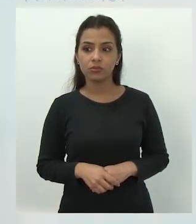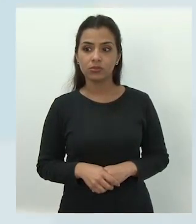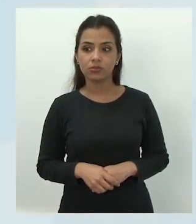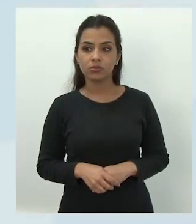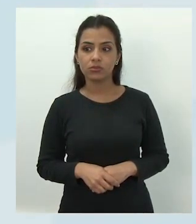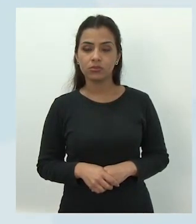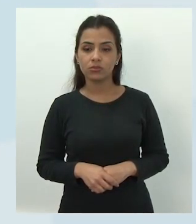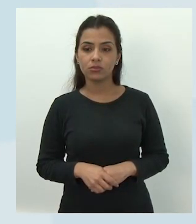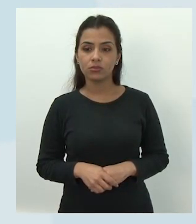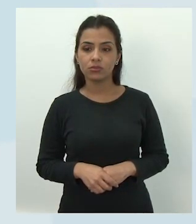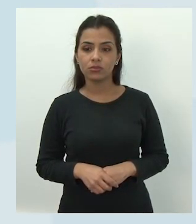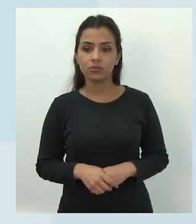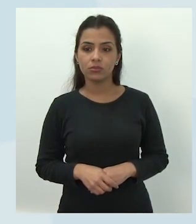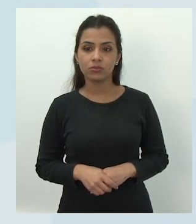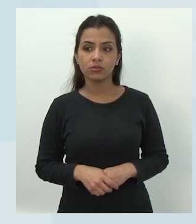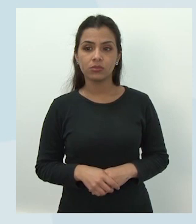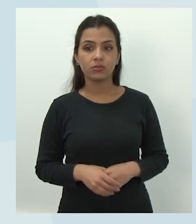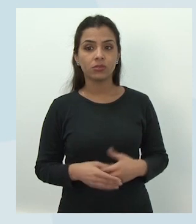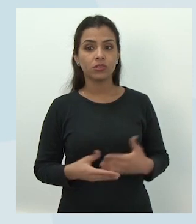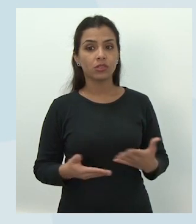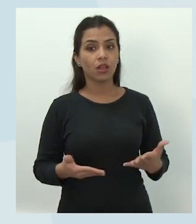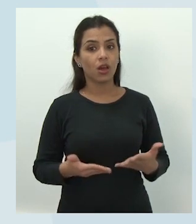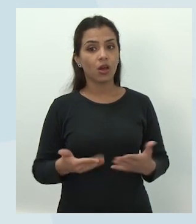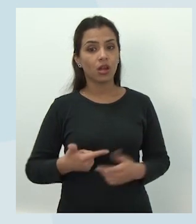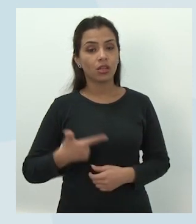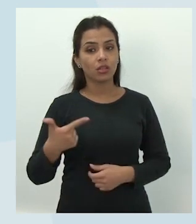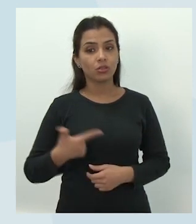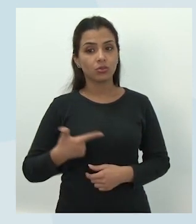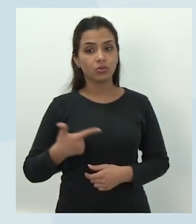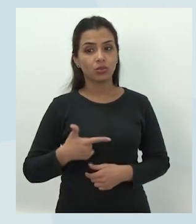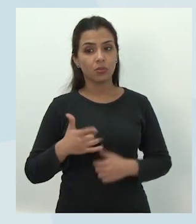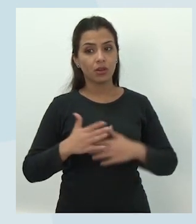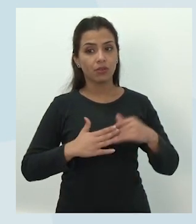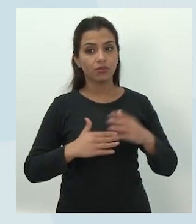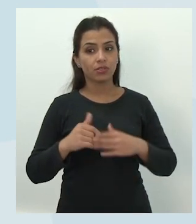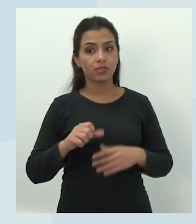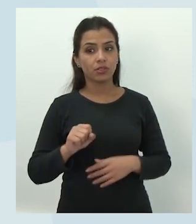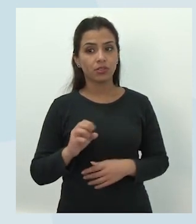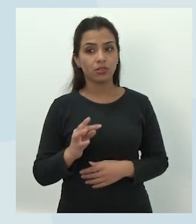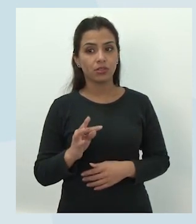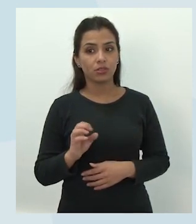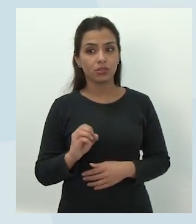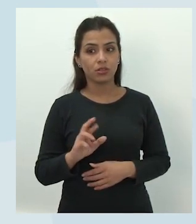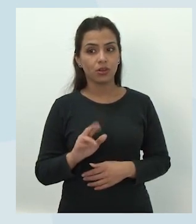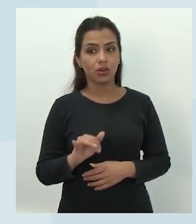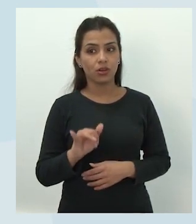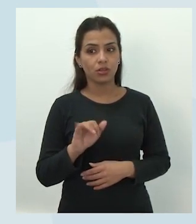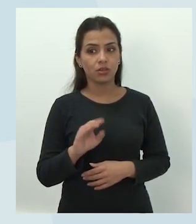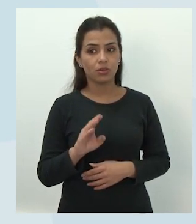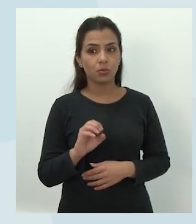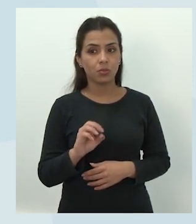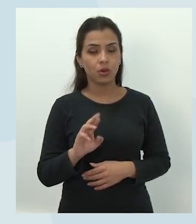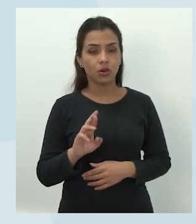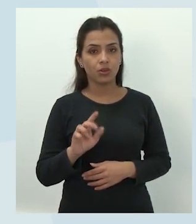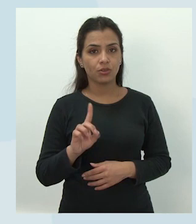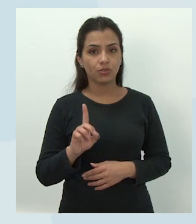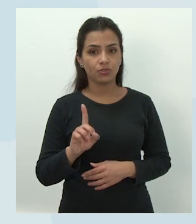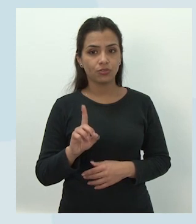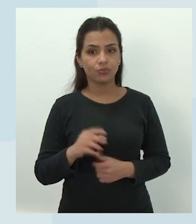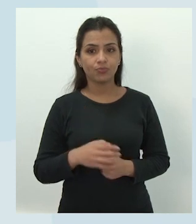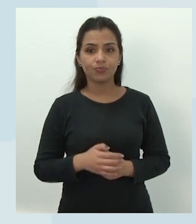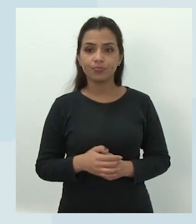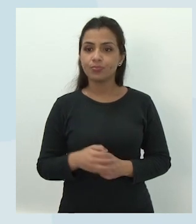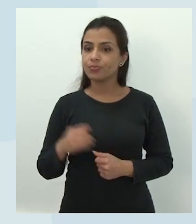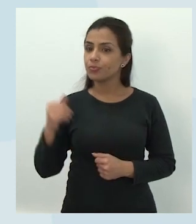aí, né, desse processo que a gente vai fazer de criação de um roteiro para animação, nós vamos produzir um storyboard.